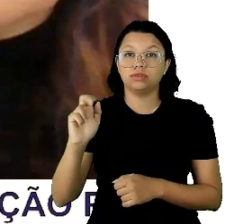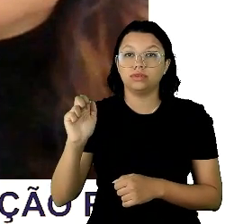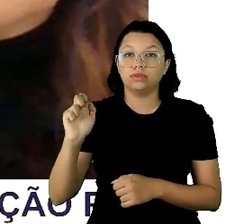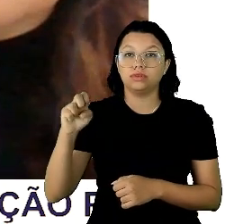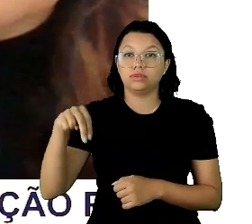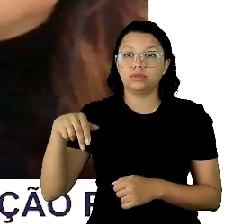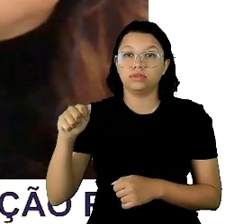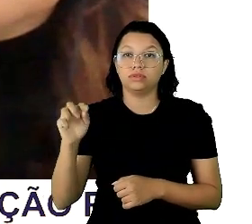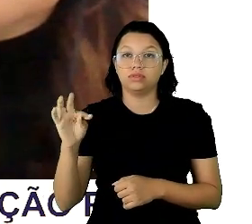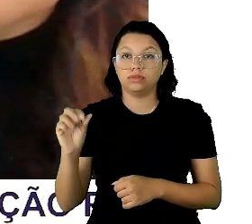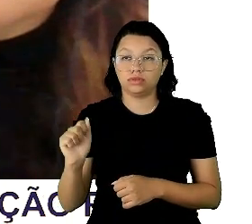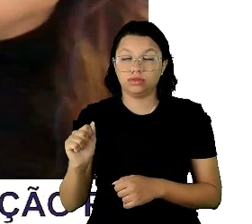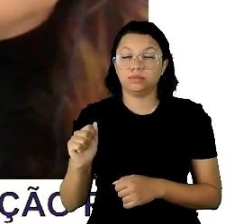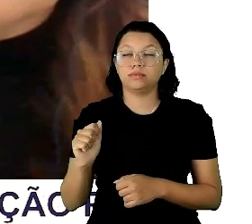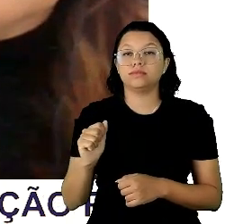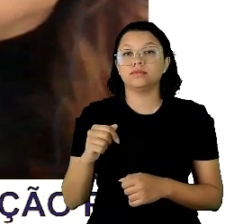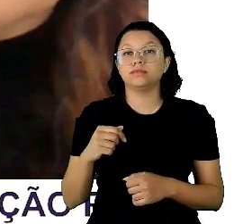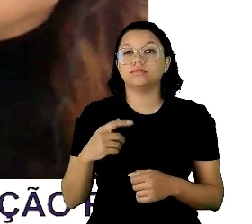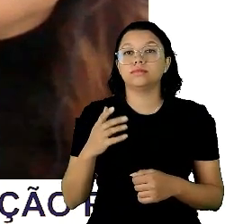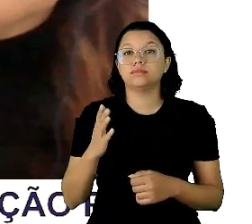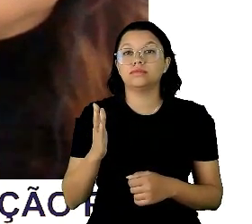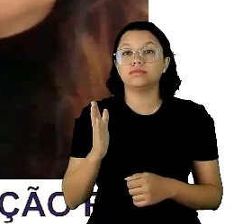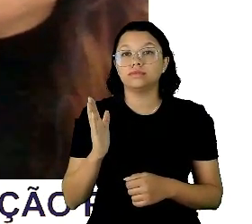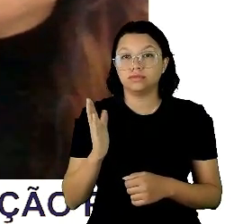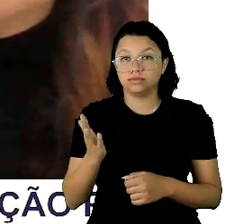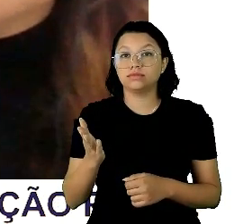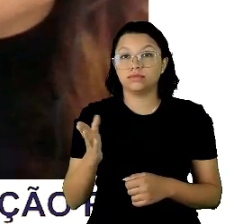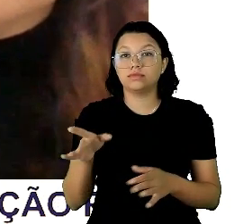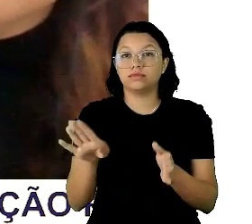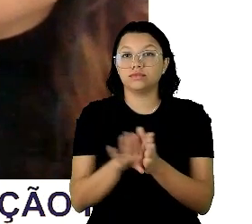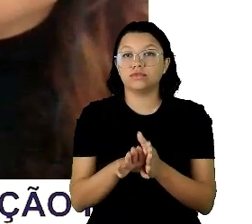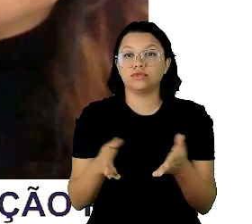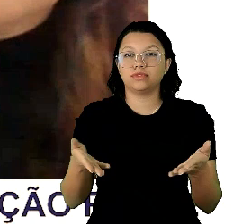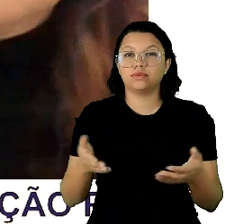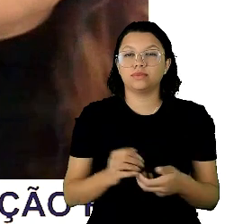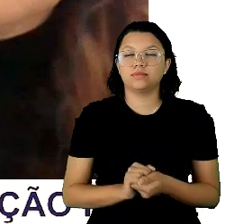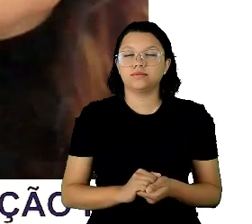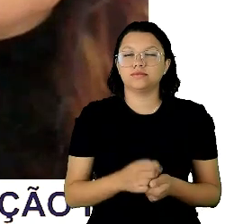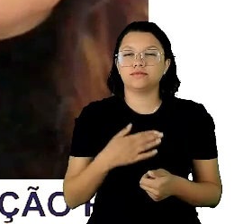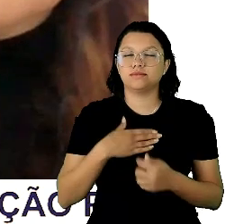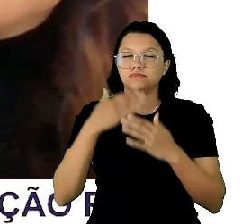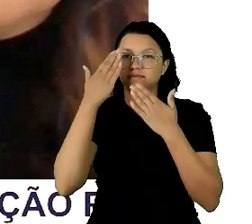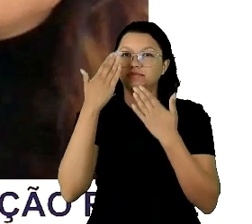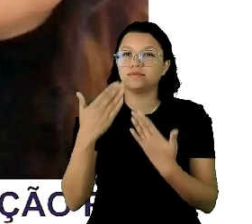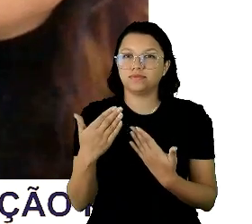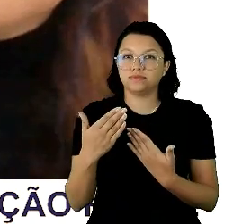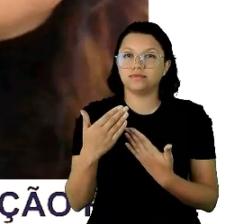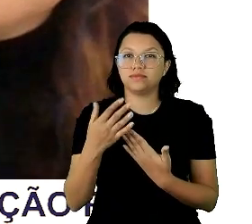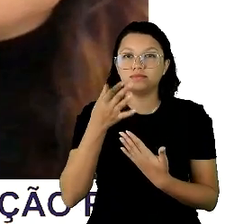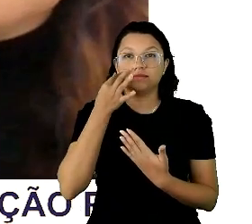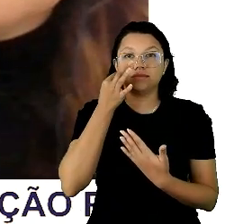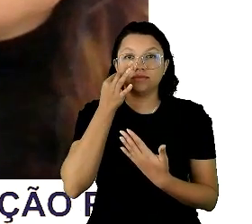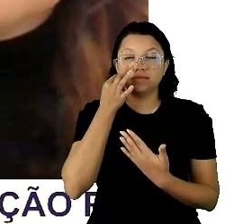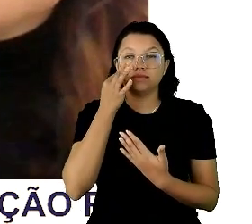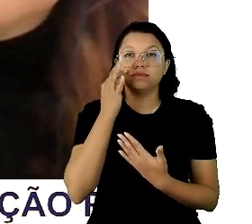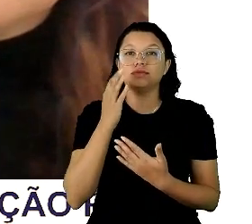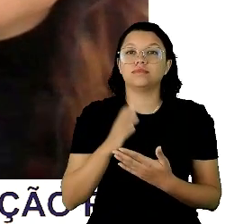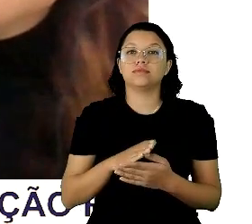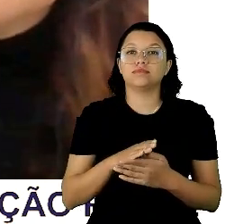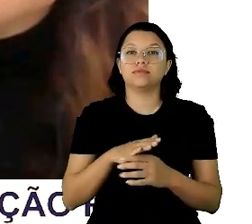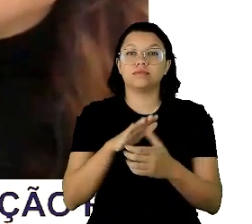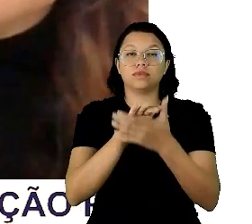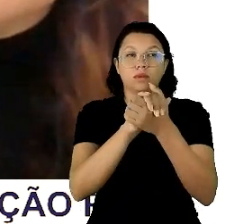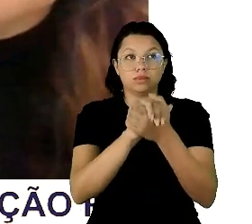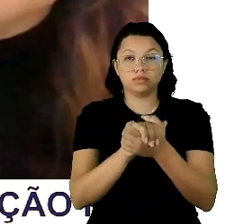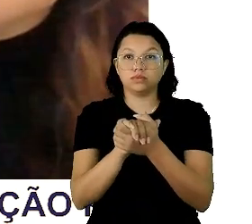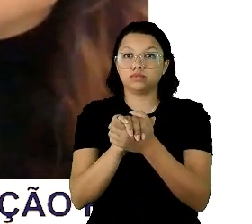Lotufo, que já se encontra aqui conosco, e eu agradeço a presença, a saúde, a doutora